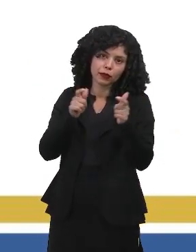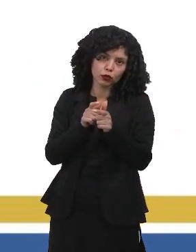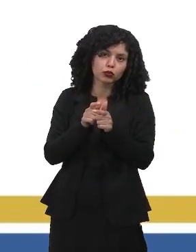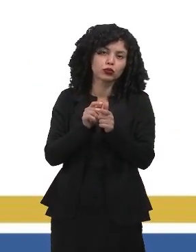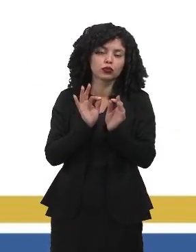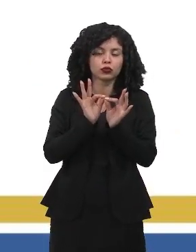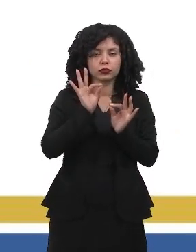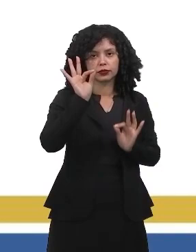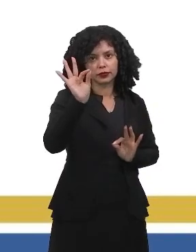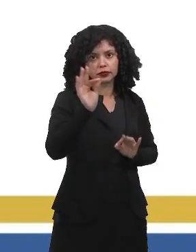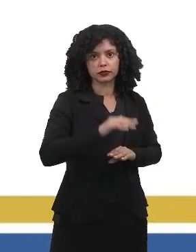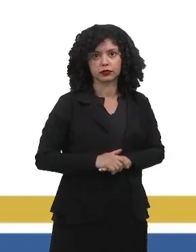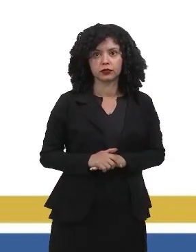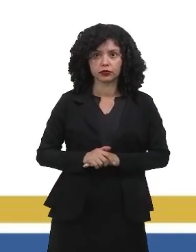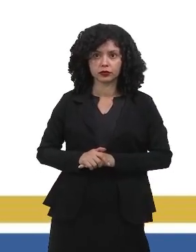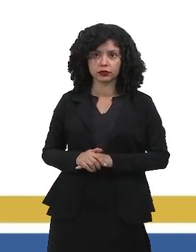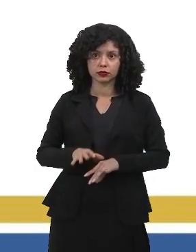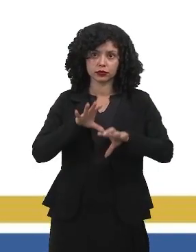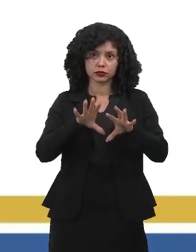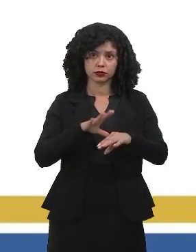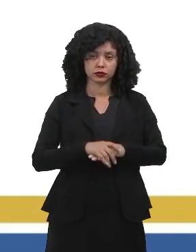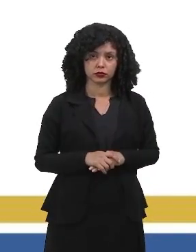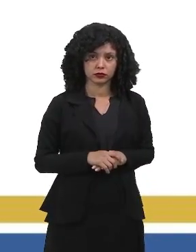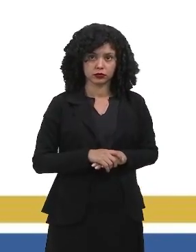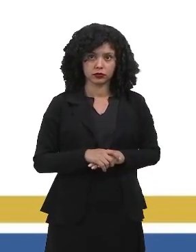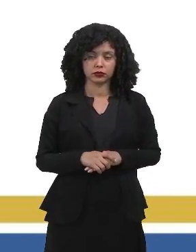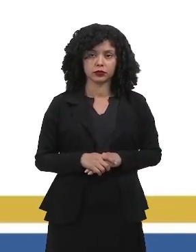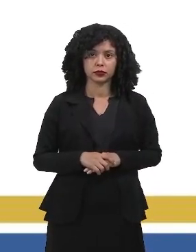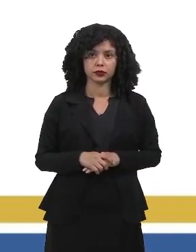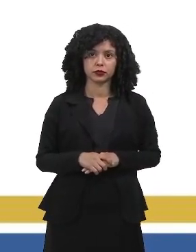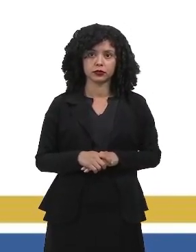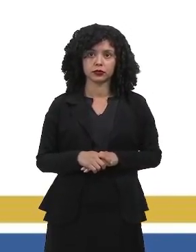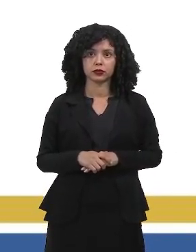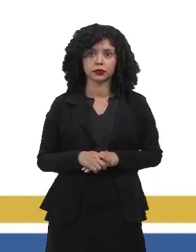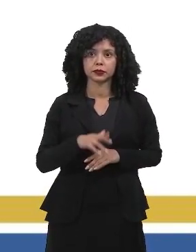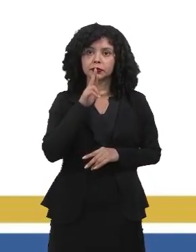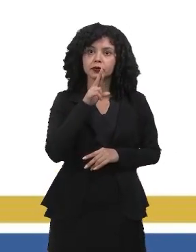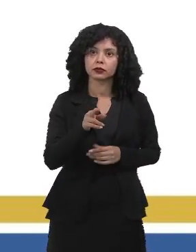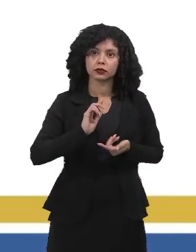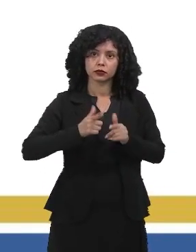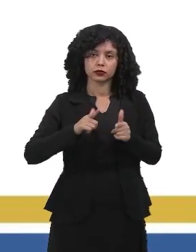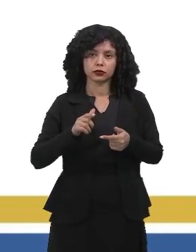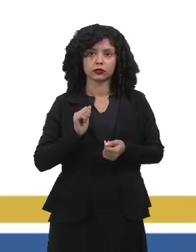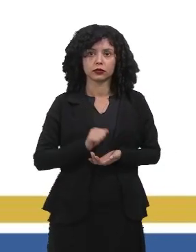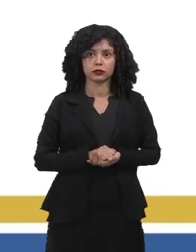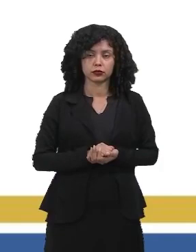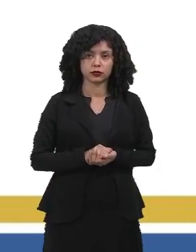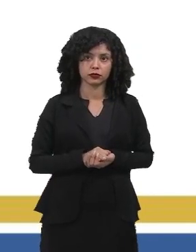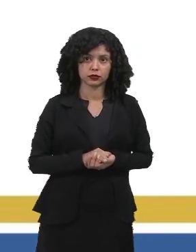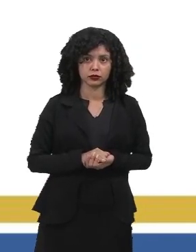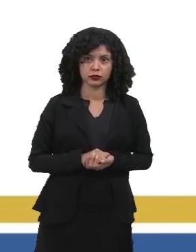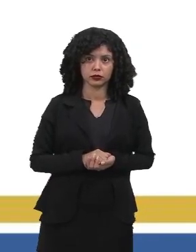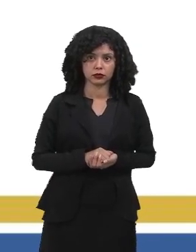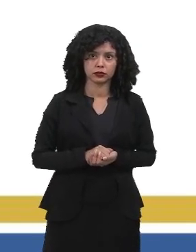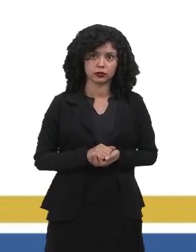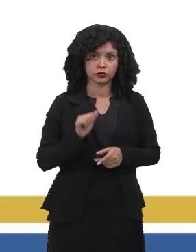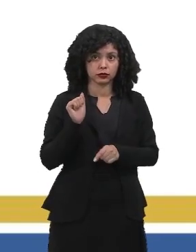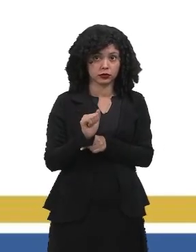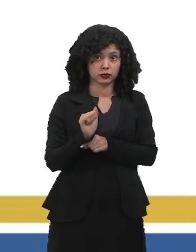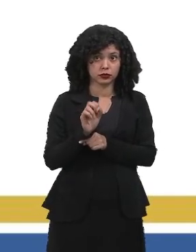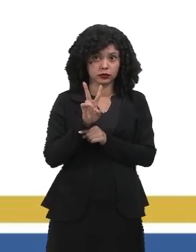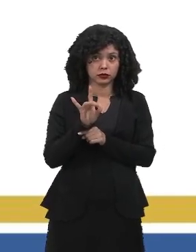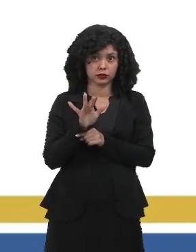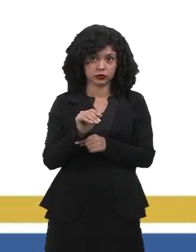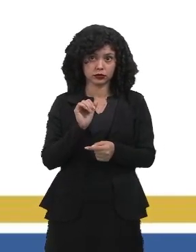os comprimentos de onda. Dessa maneira, analisando as nossas alternativas, nosso gabarito só pode ser quem? Letra A, violeta, letra